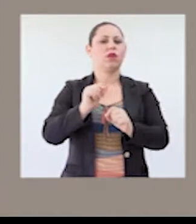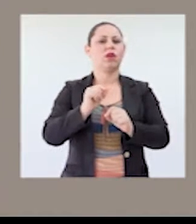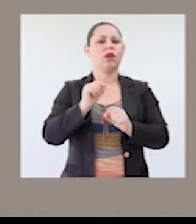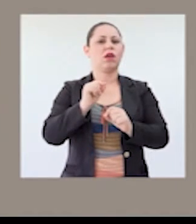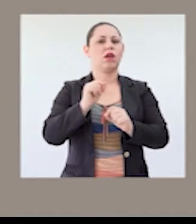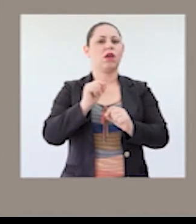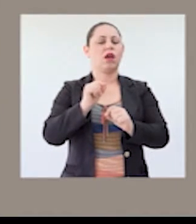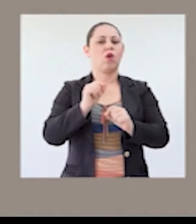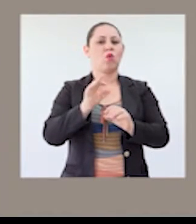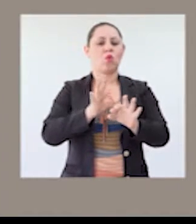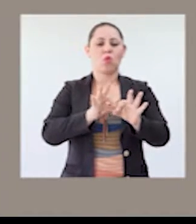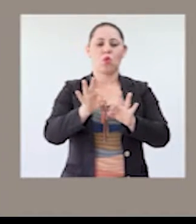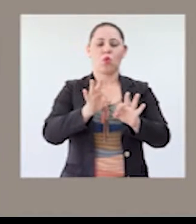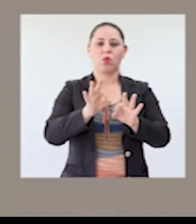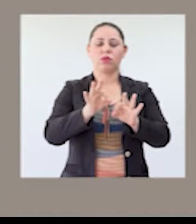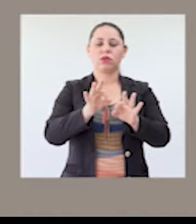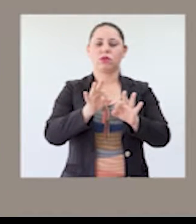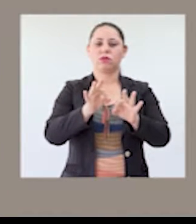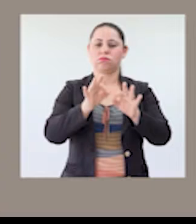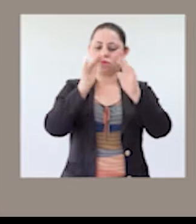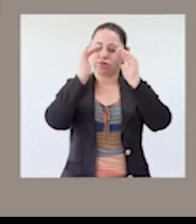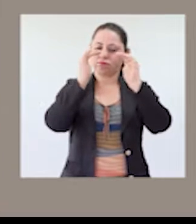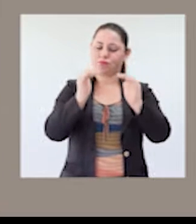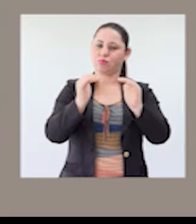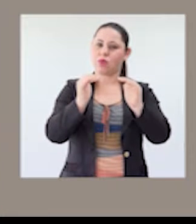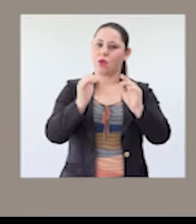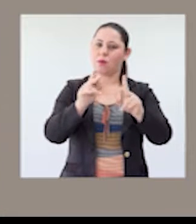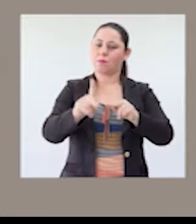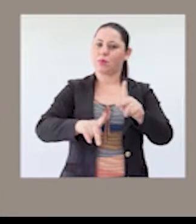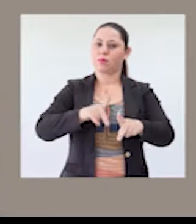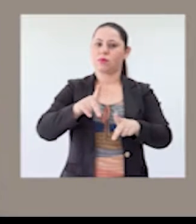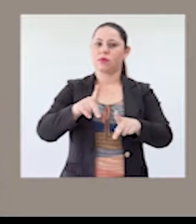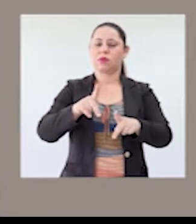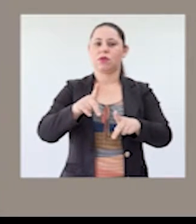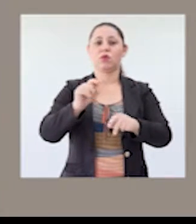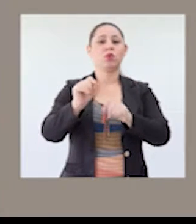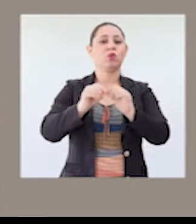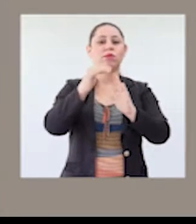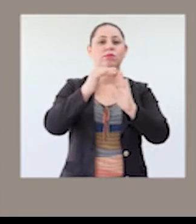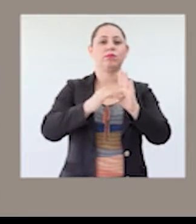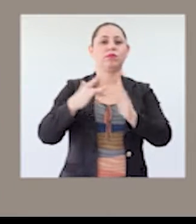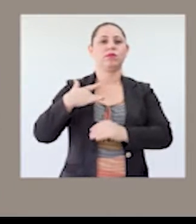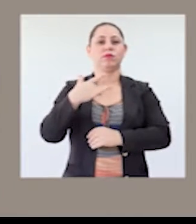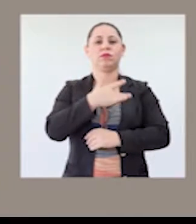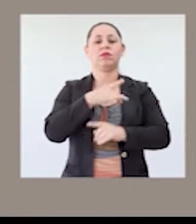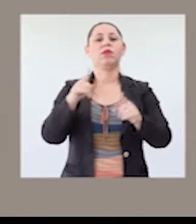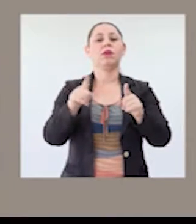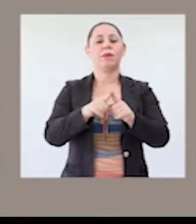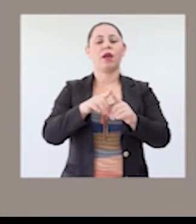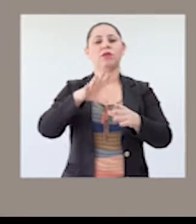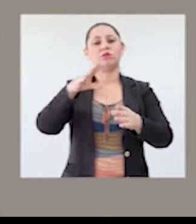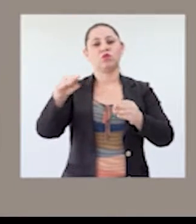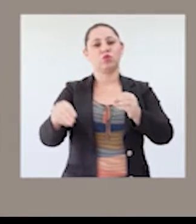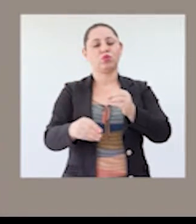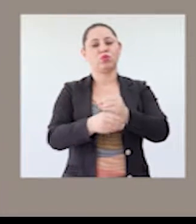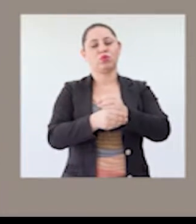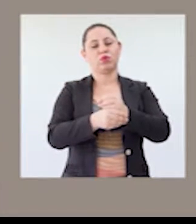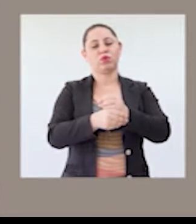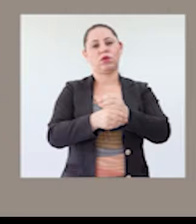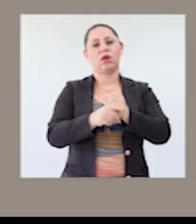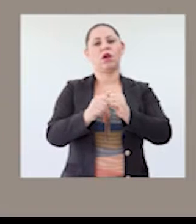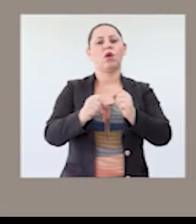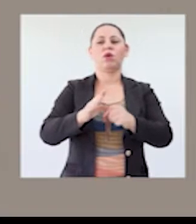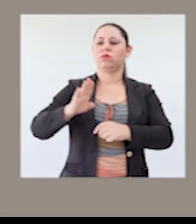polícia ele visa a ordem pública e essa questão sanitária de saúde necessariamente ela integra a ordem